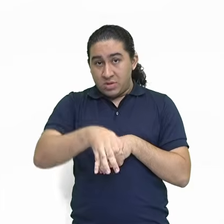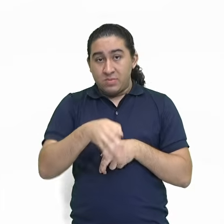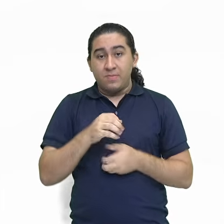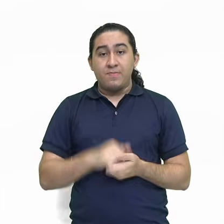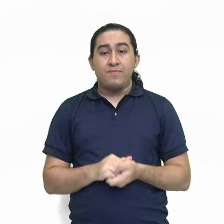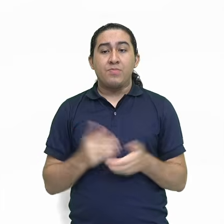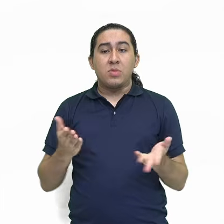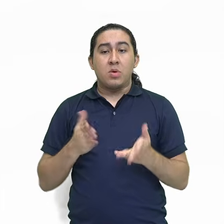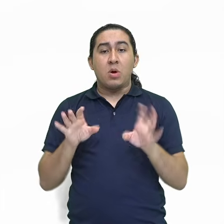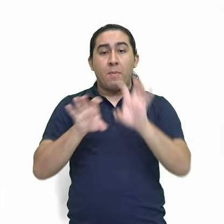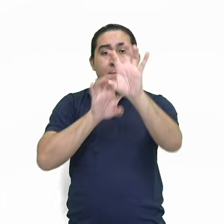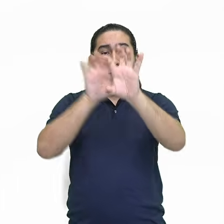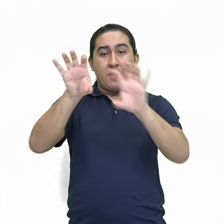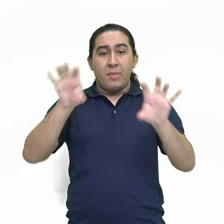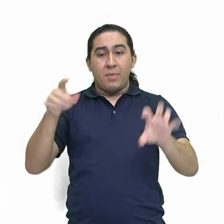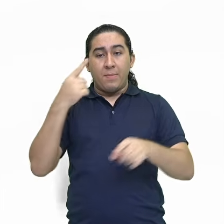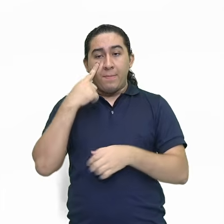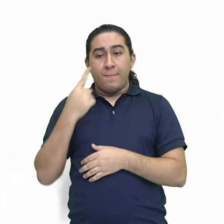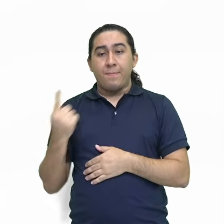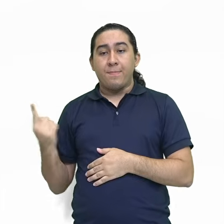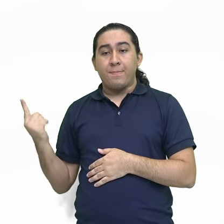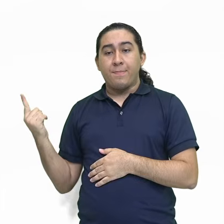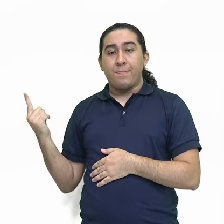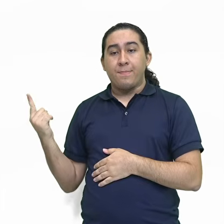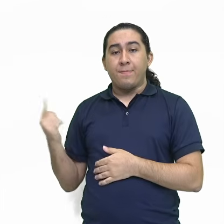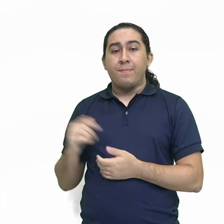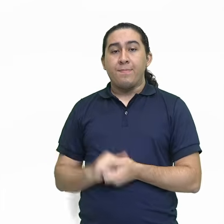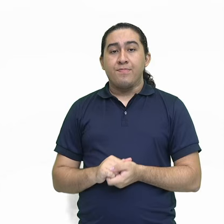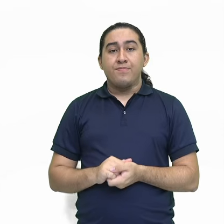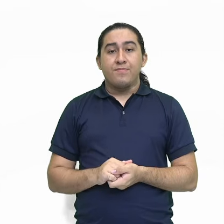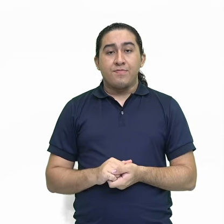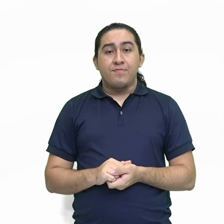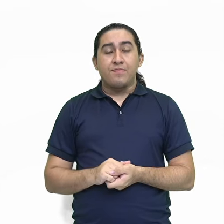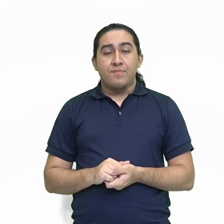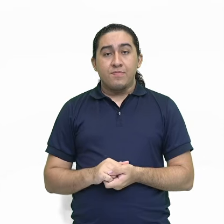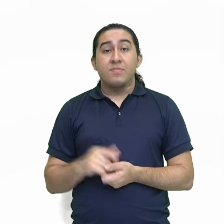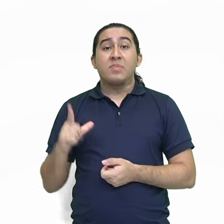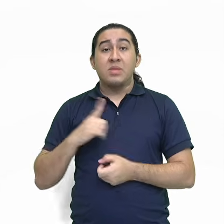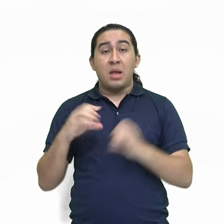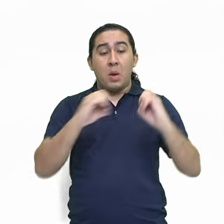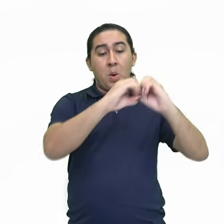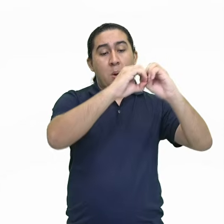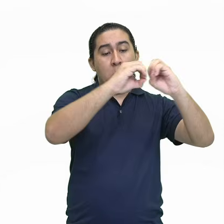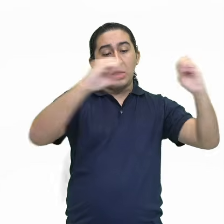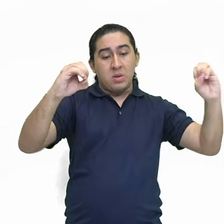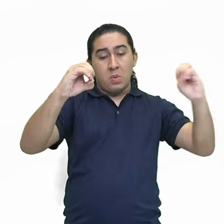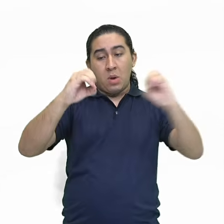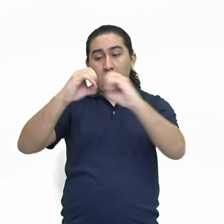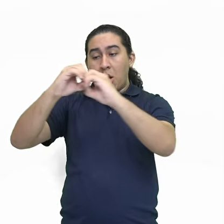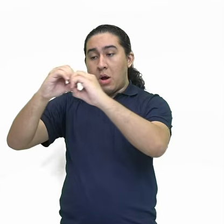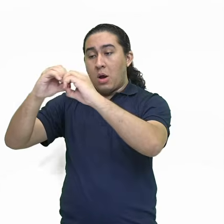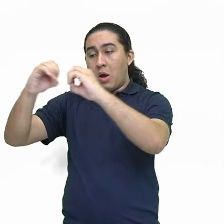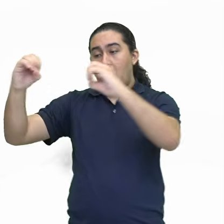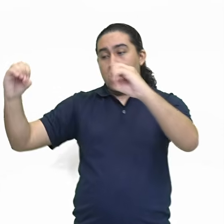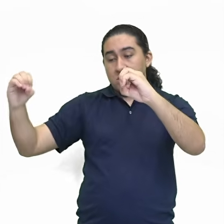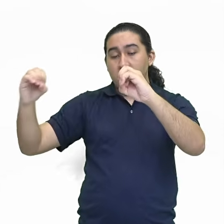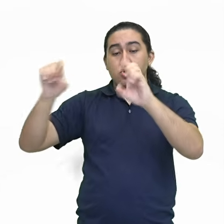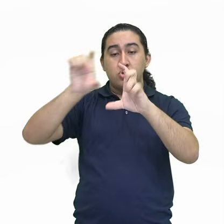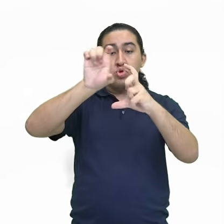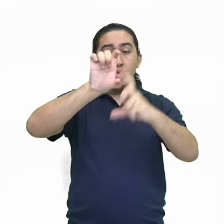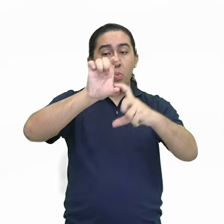gráfico. Aí nós temos um período composto por subordinação, porque para ver uma